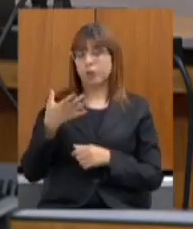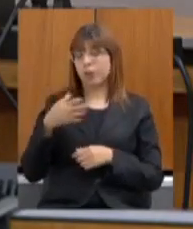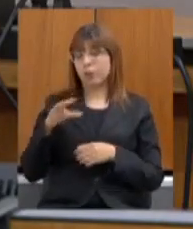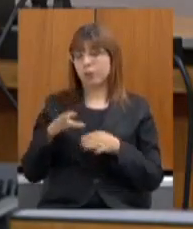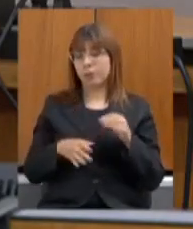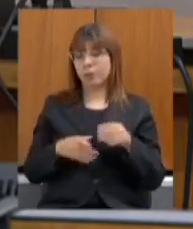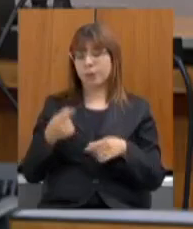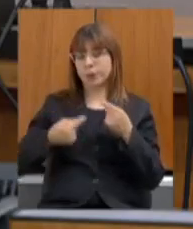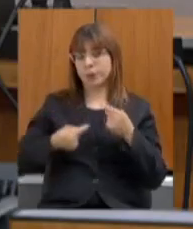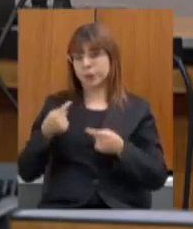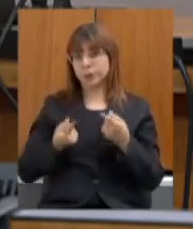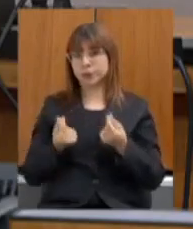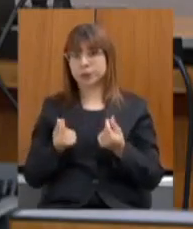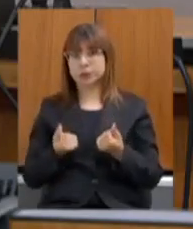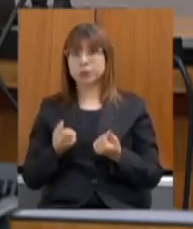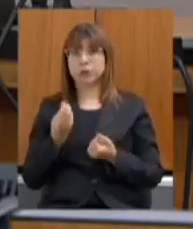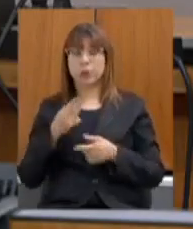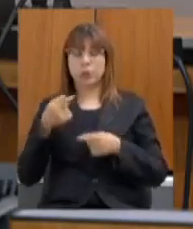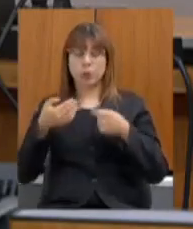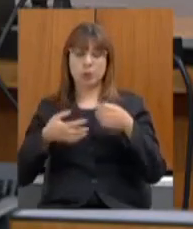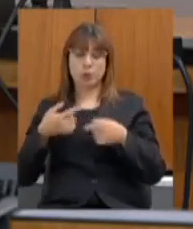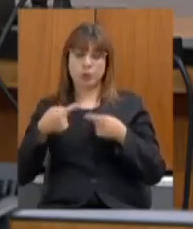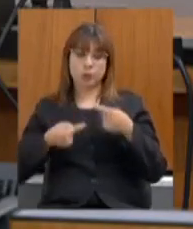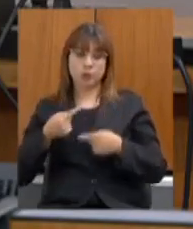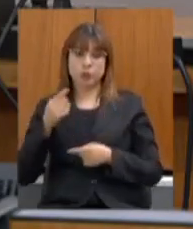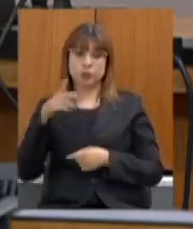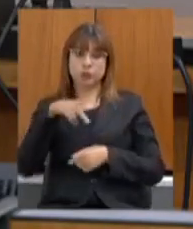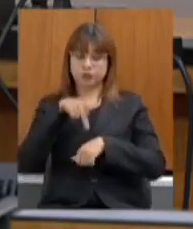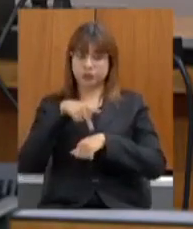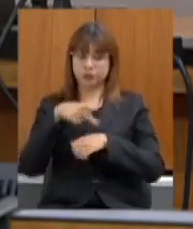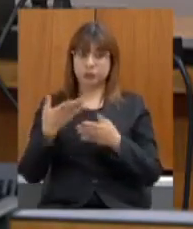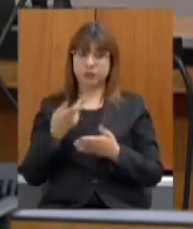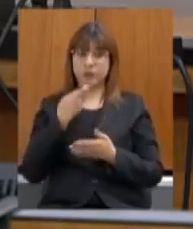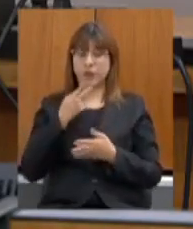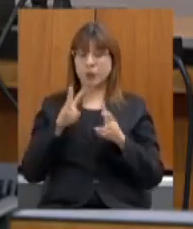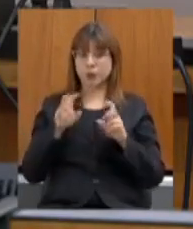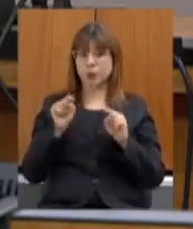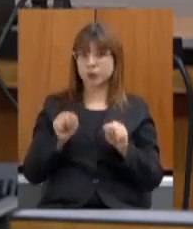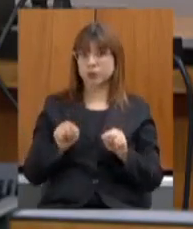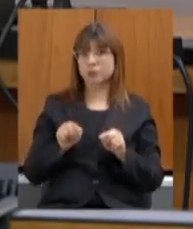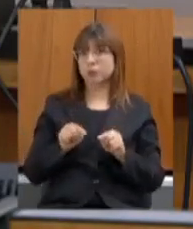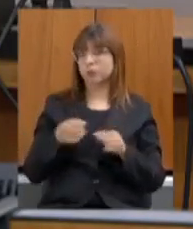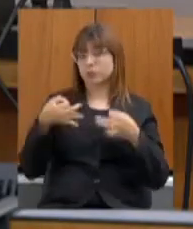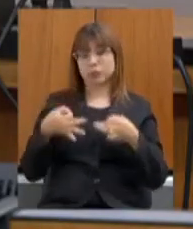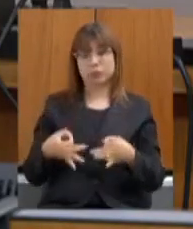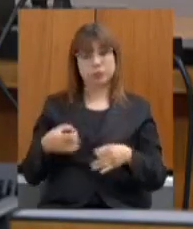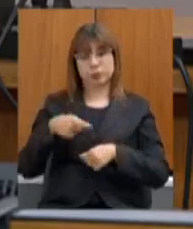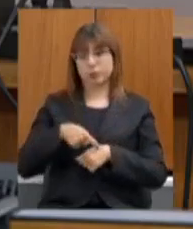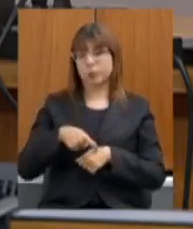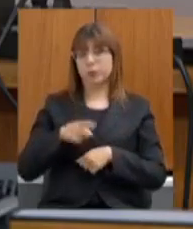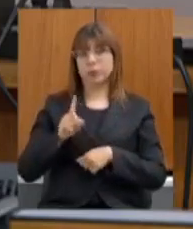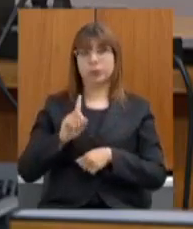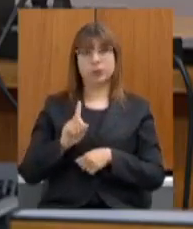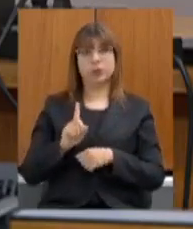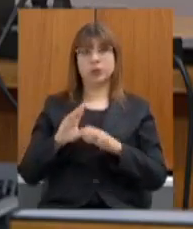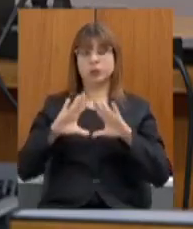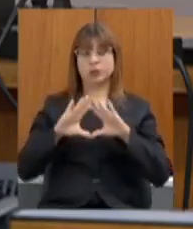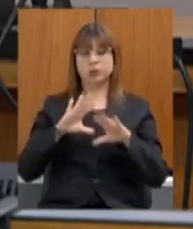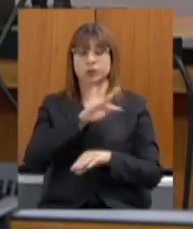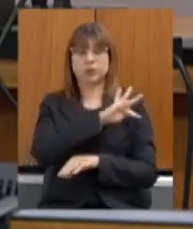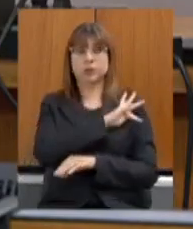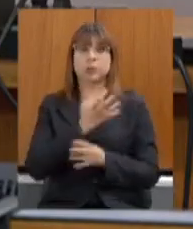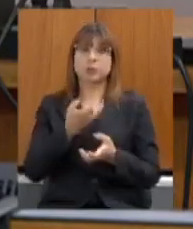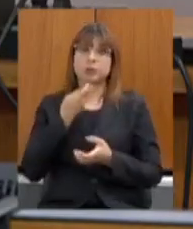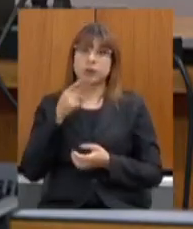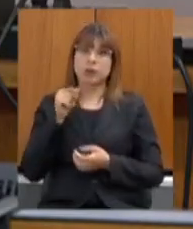política financeira ou a política no nosso país. Então, trazer esse debate não foi adequado ao momento da Assembleia Fiscaliza. Então, eu queria